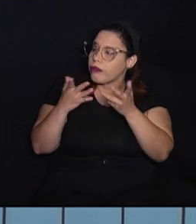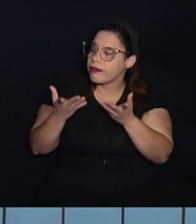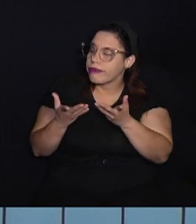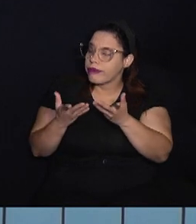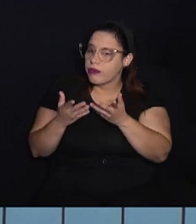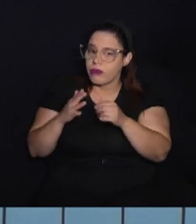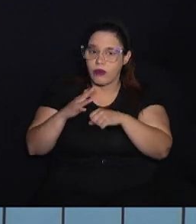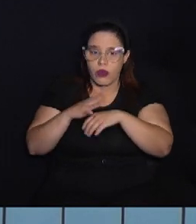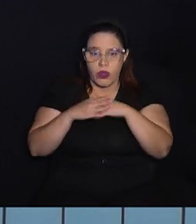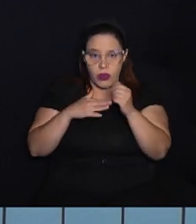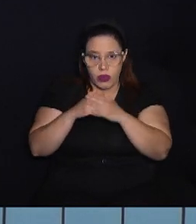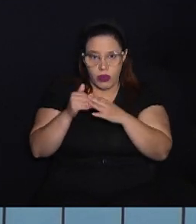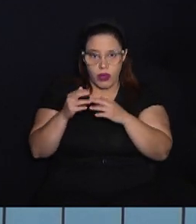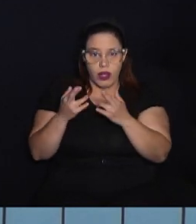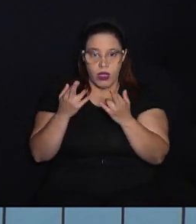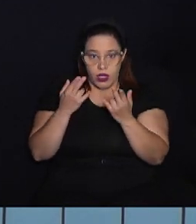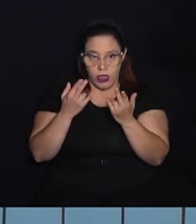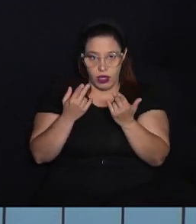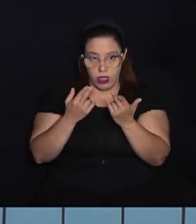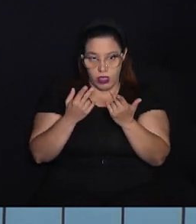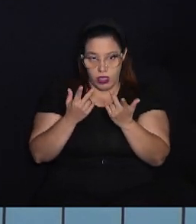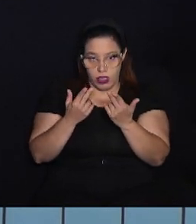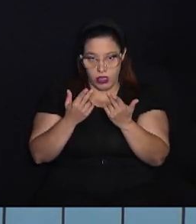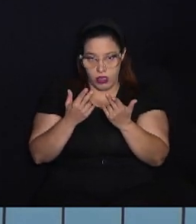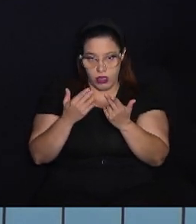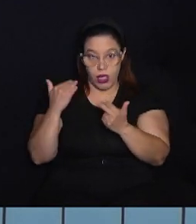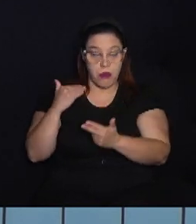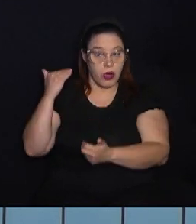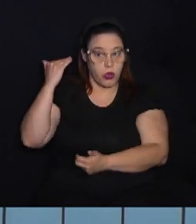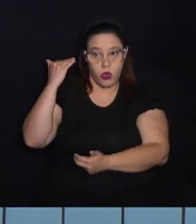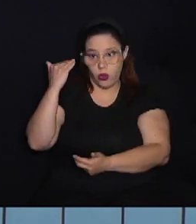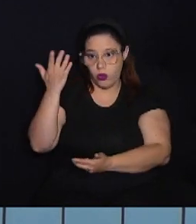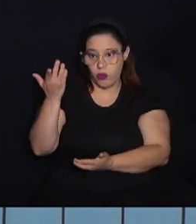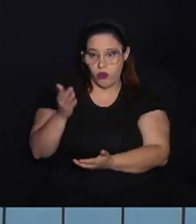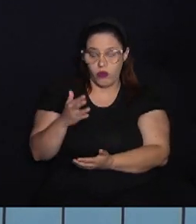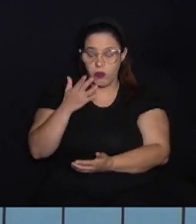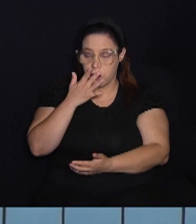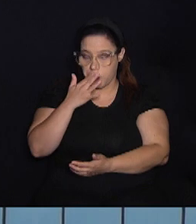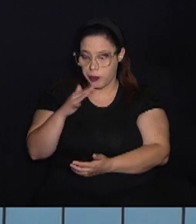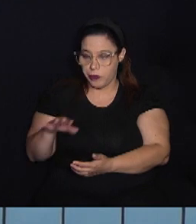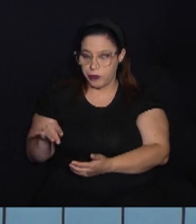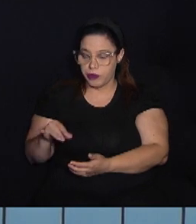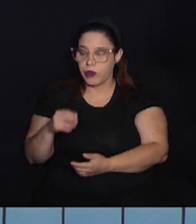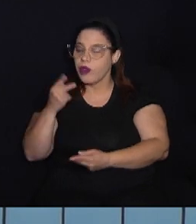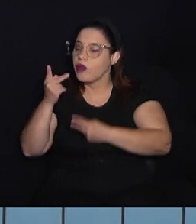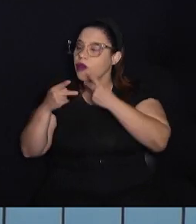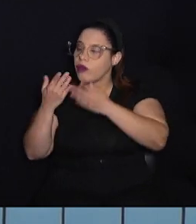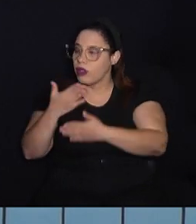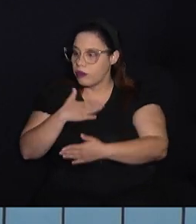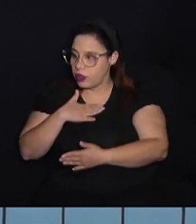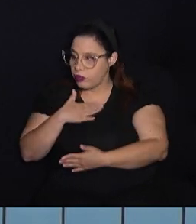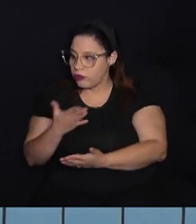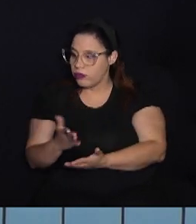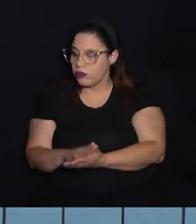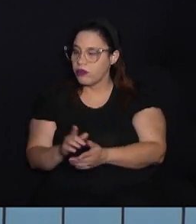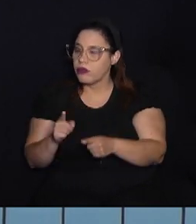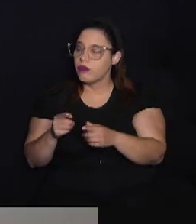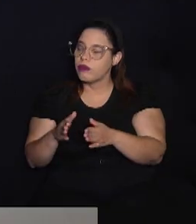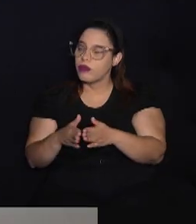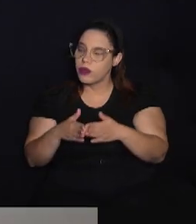O tratamento é igual para adultos e crianças? Fala um pouquinho para mim sobre isso, por